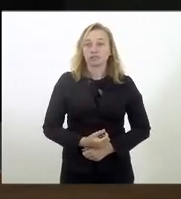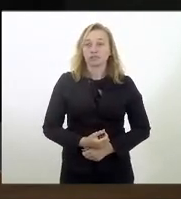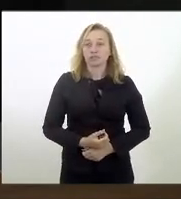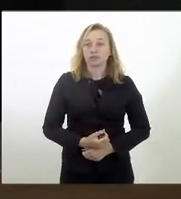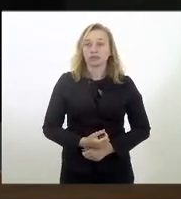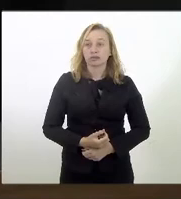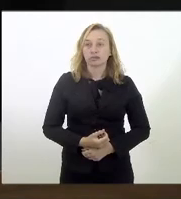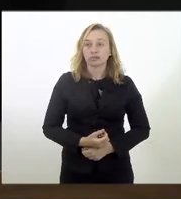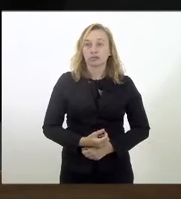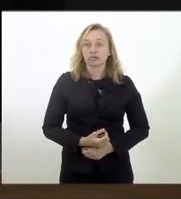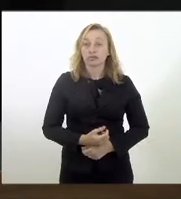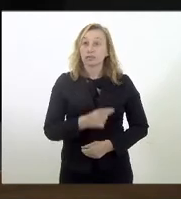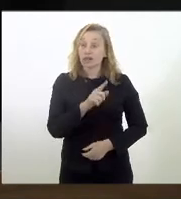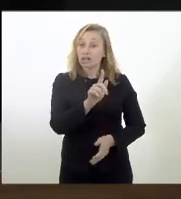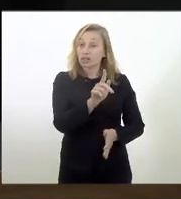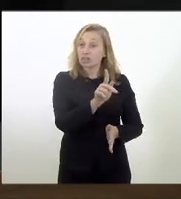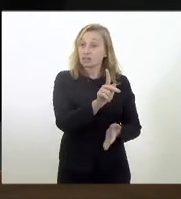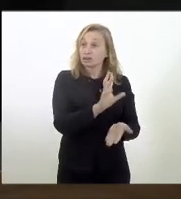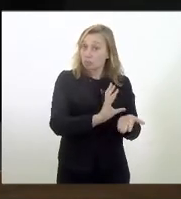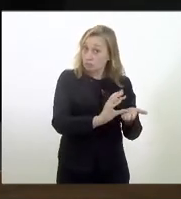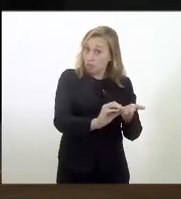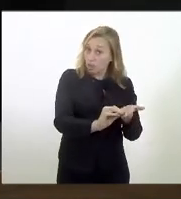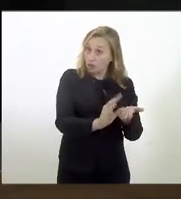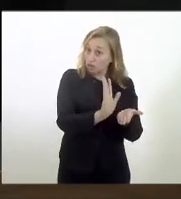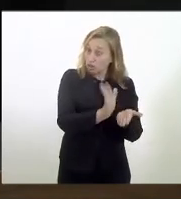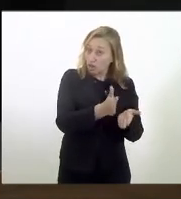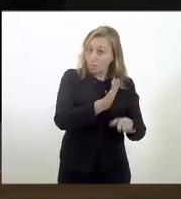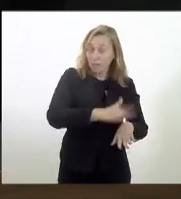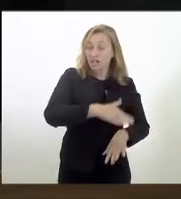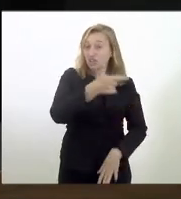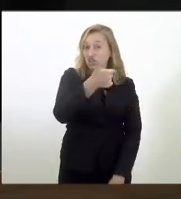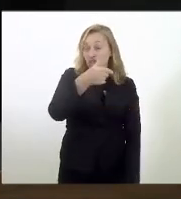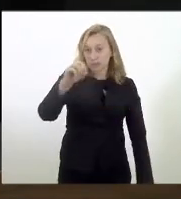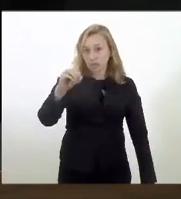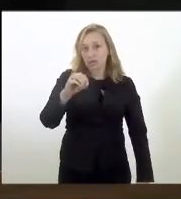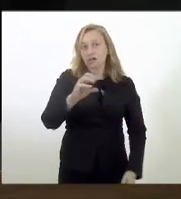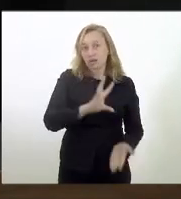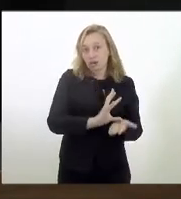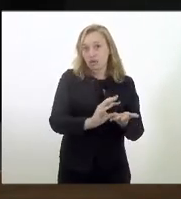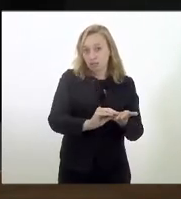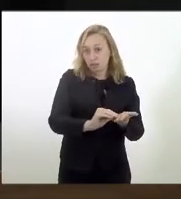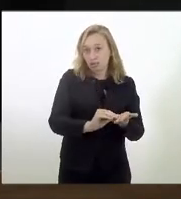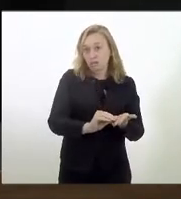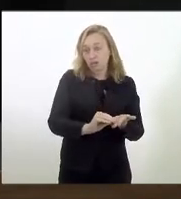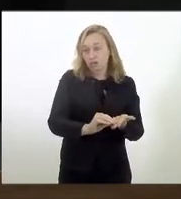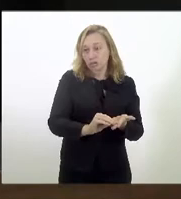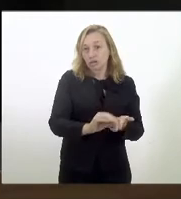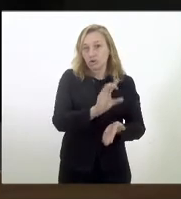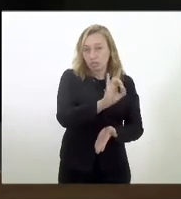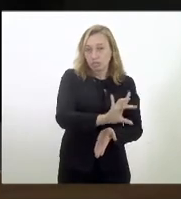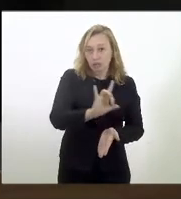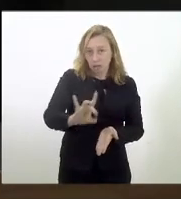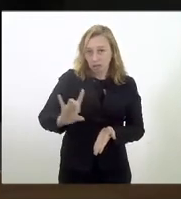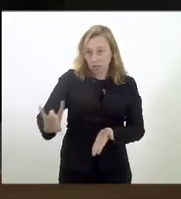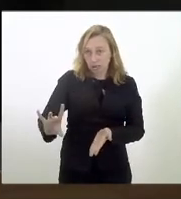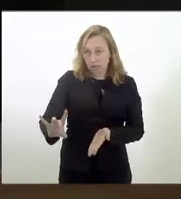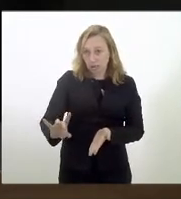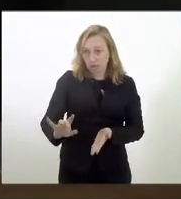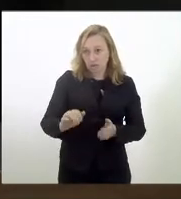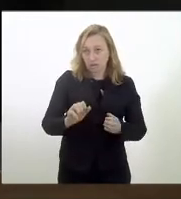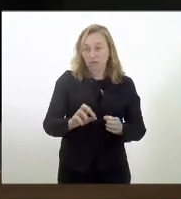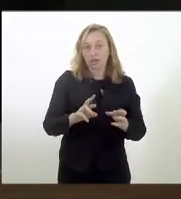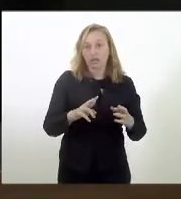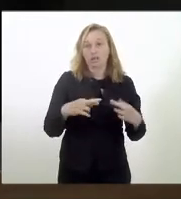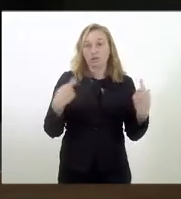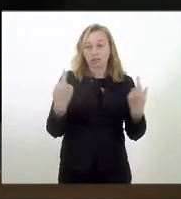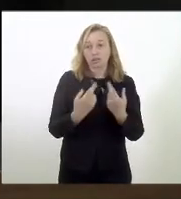aquelas pautas impressas. Eram mais de 100 pautas por cada sessão. Com isso, também, vamos ter